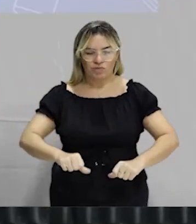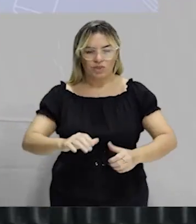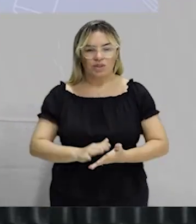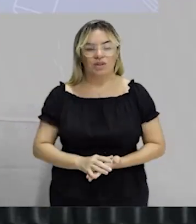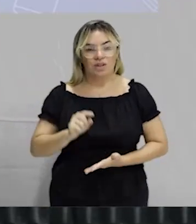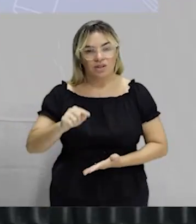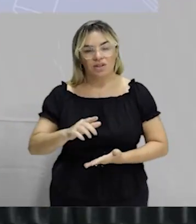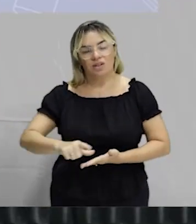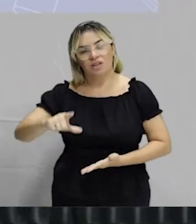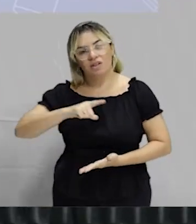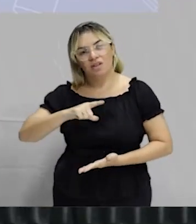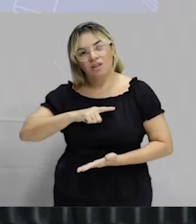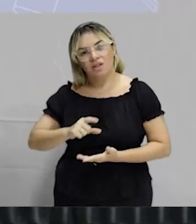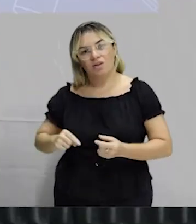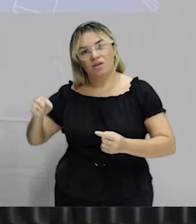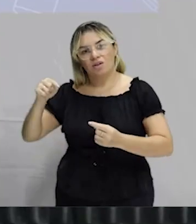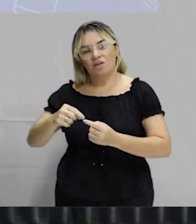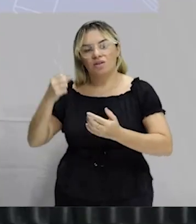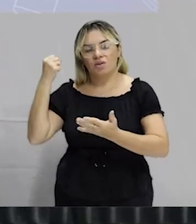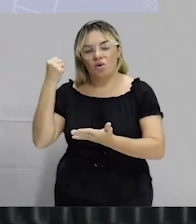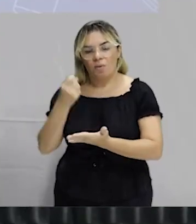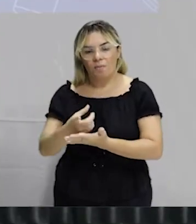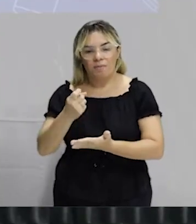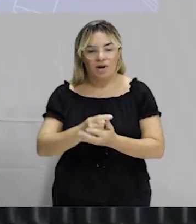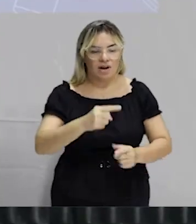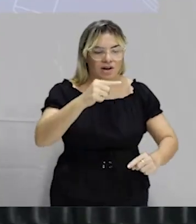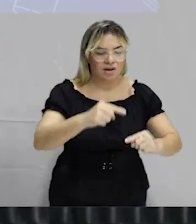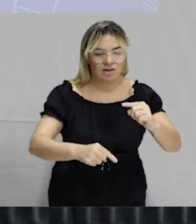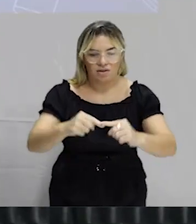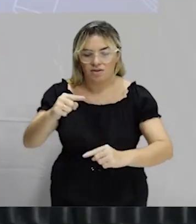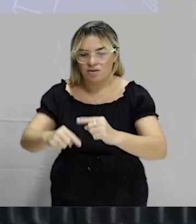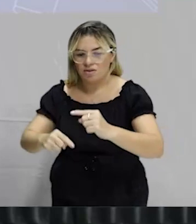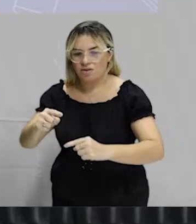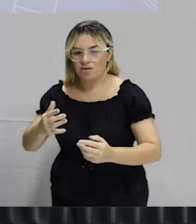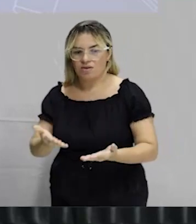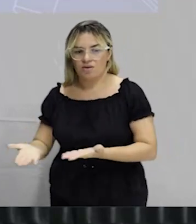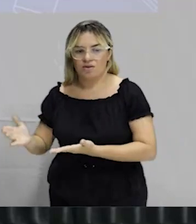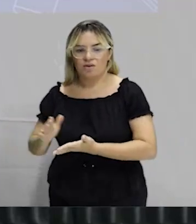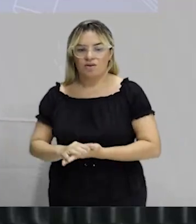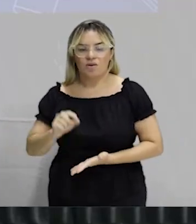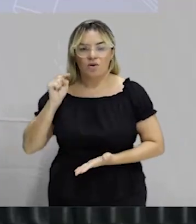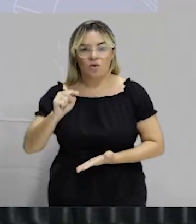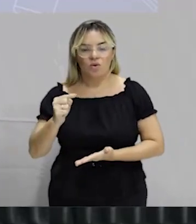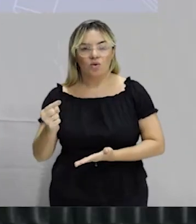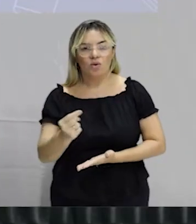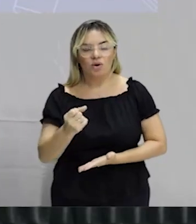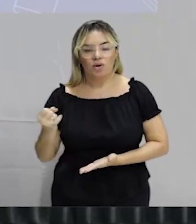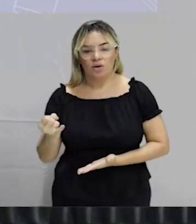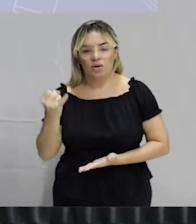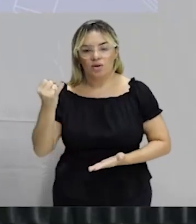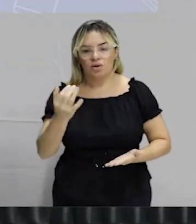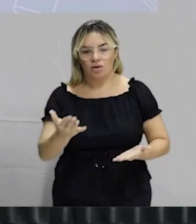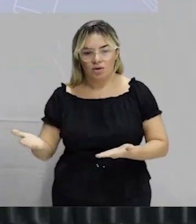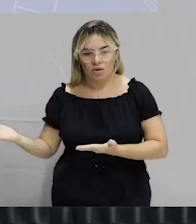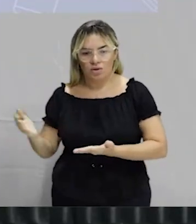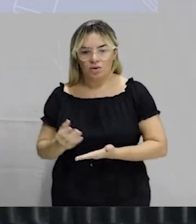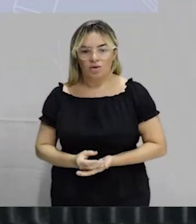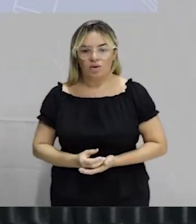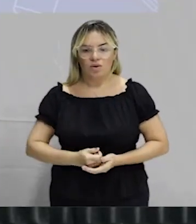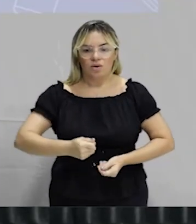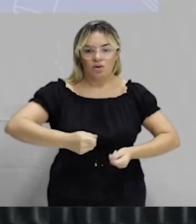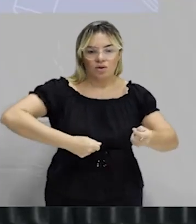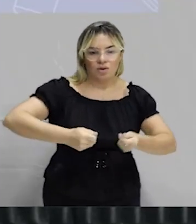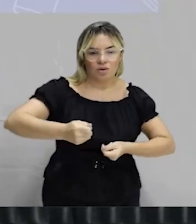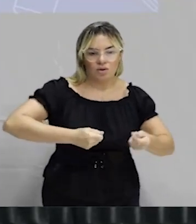O único que é importante pelo controle de preço e da produção, pela revalorização